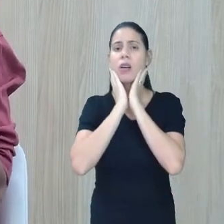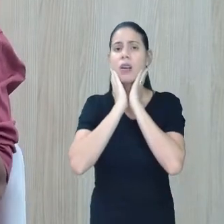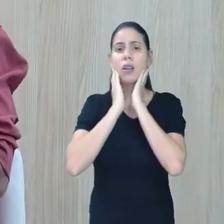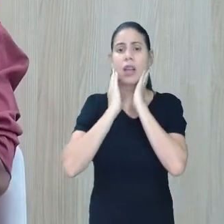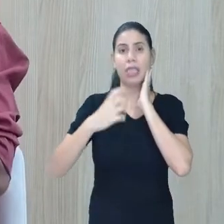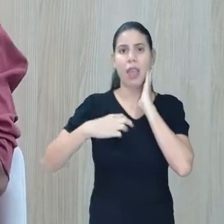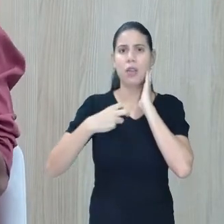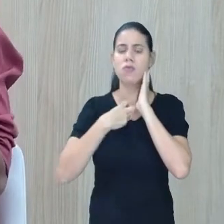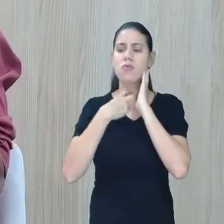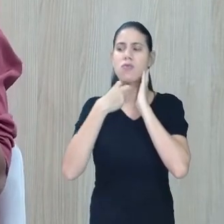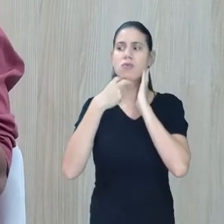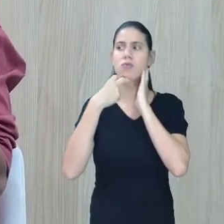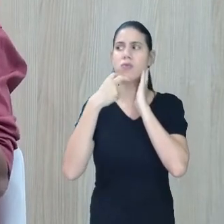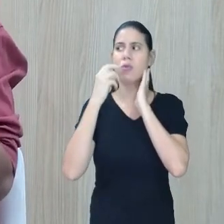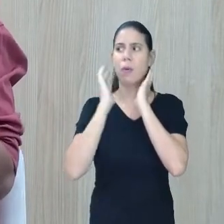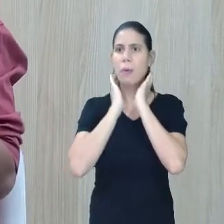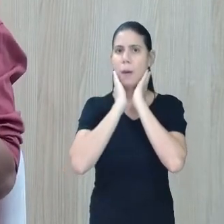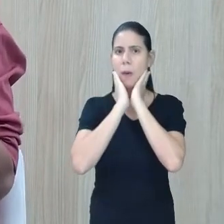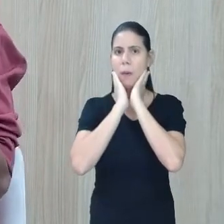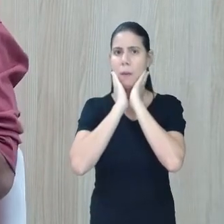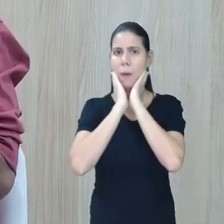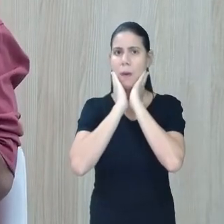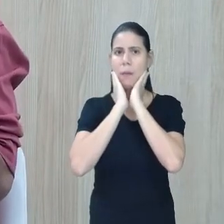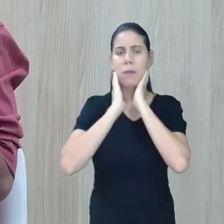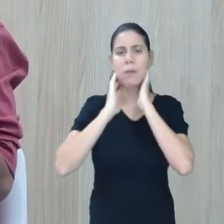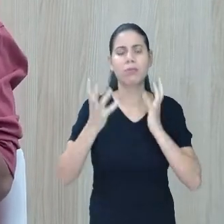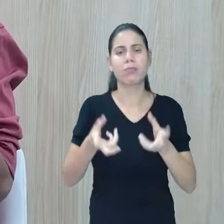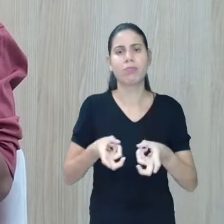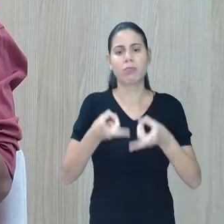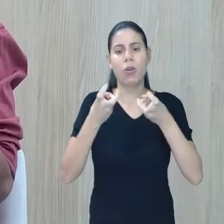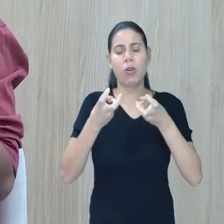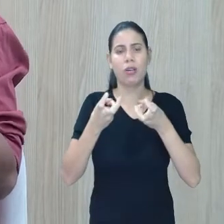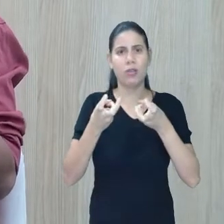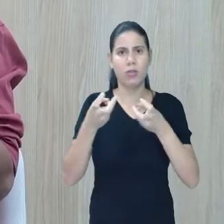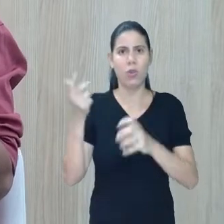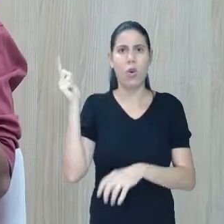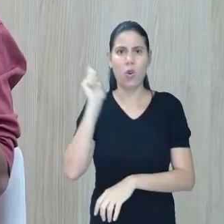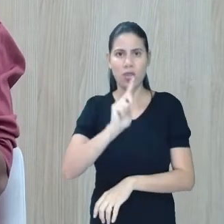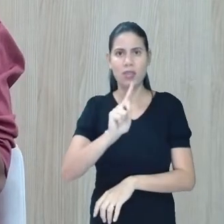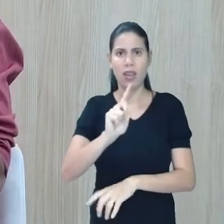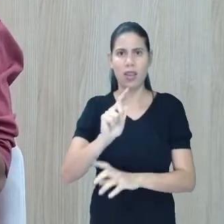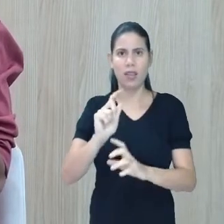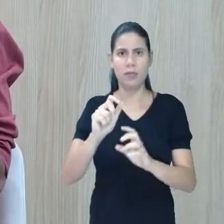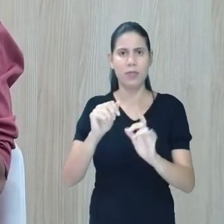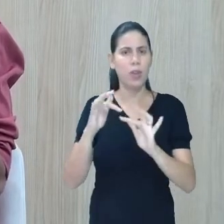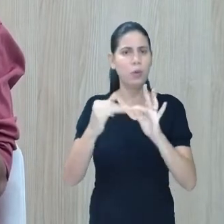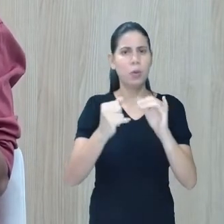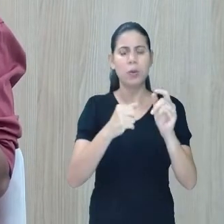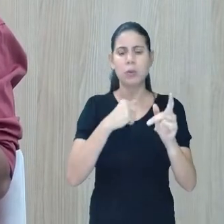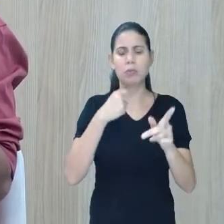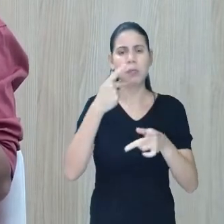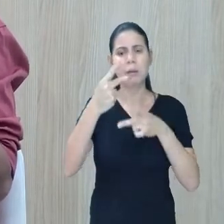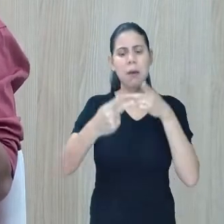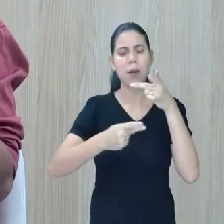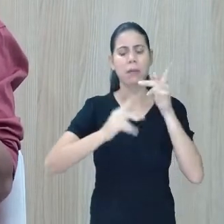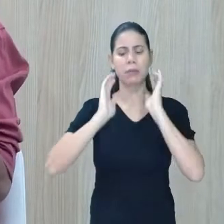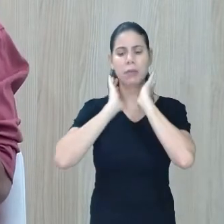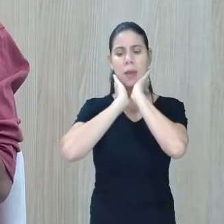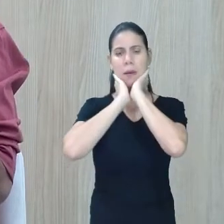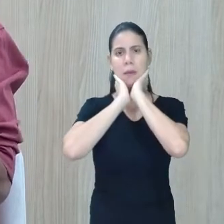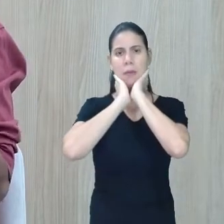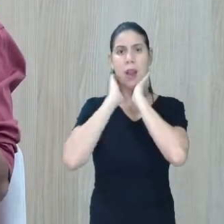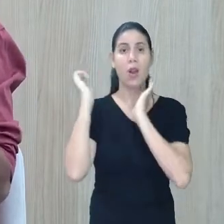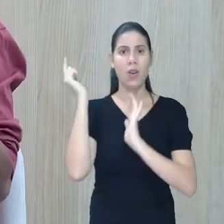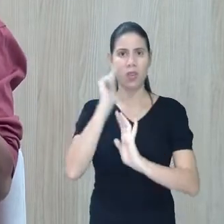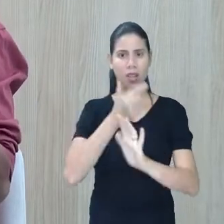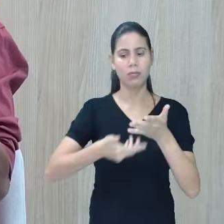som, das consoantes e vogais que saem entre os dentes, ele consegue perceber tudo que a pessoa está falando e interage e falam bem.